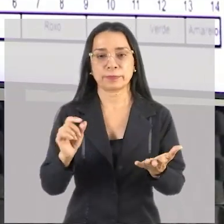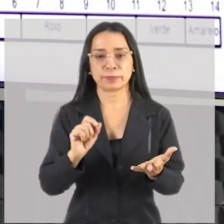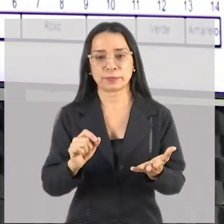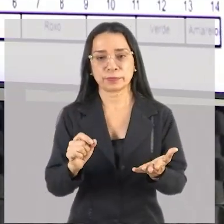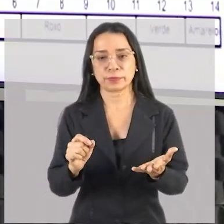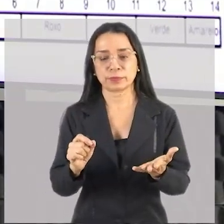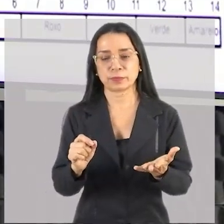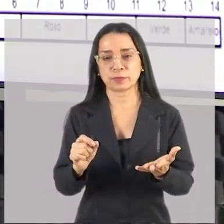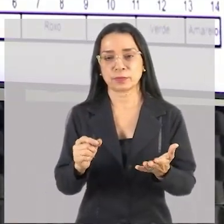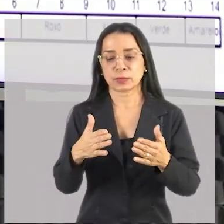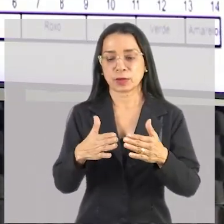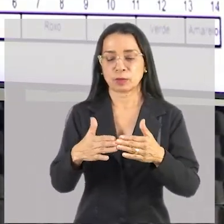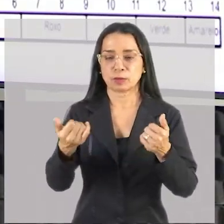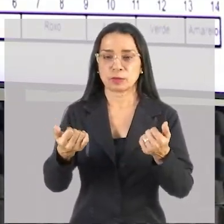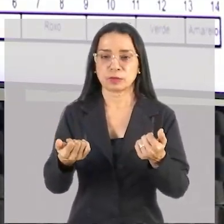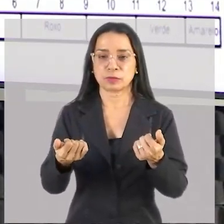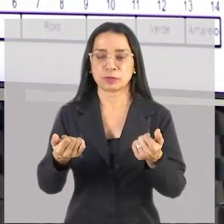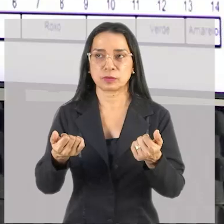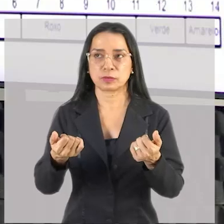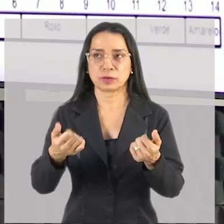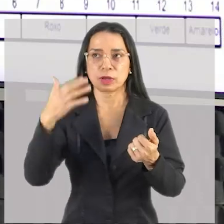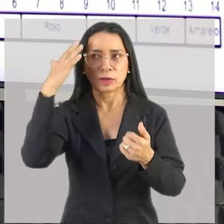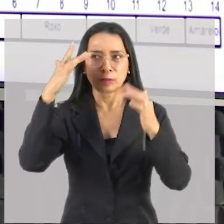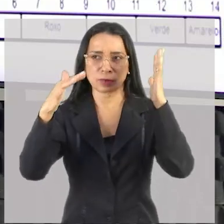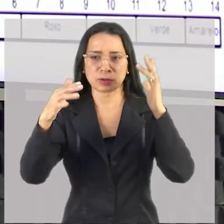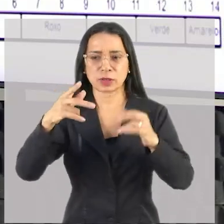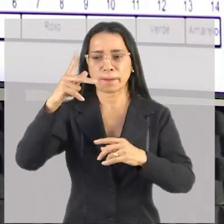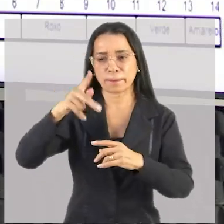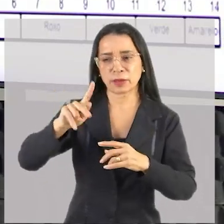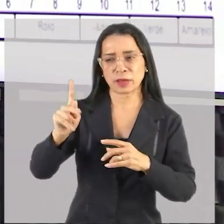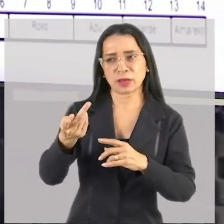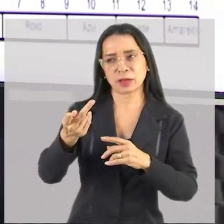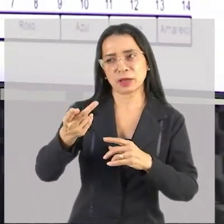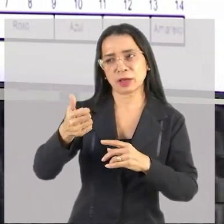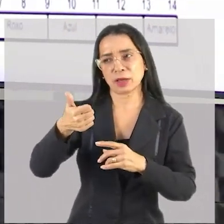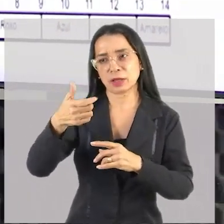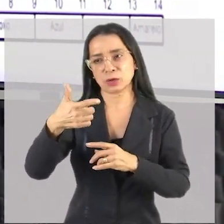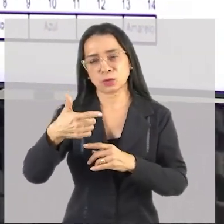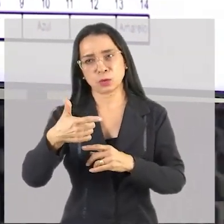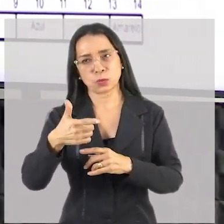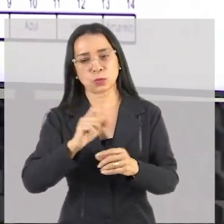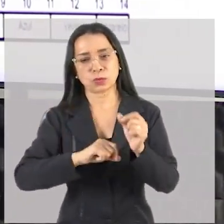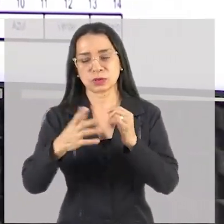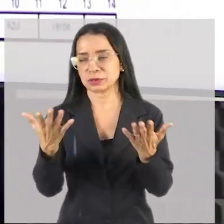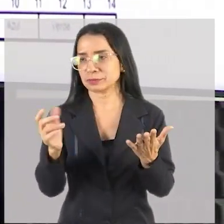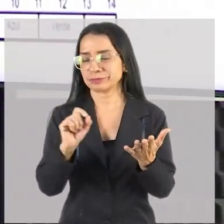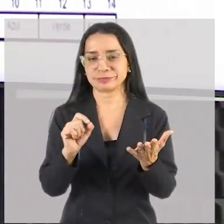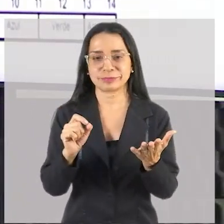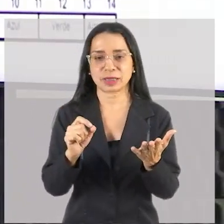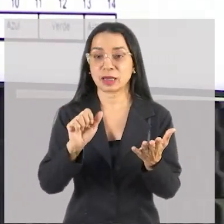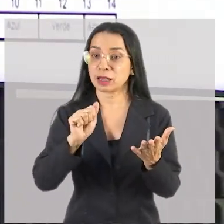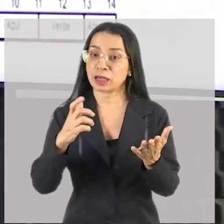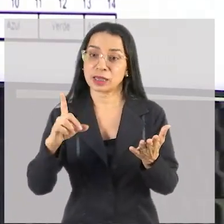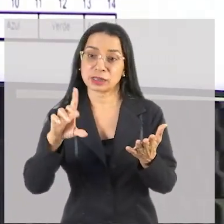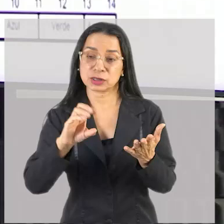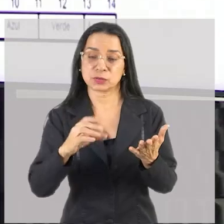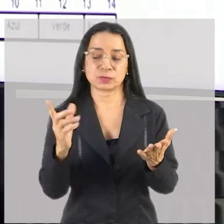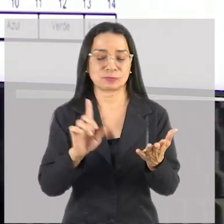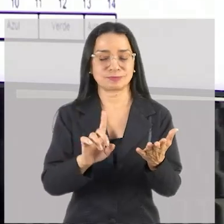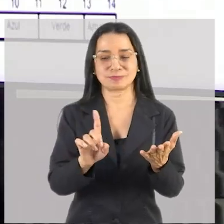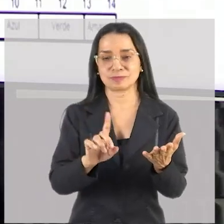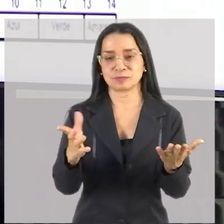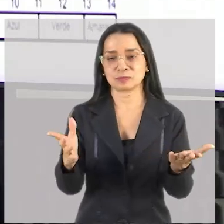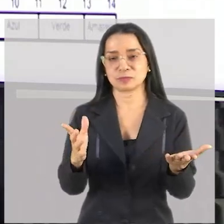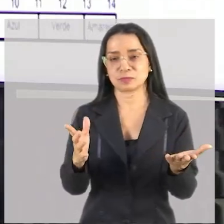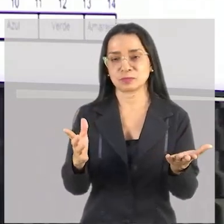Então, por favor, não vai imaginar que o pH 12, está muito ácido. Não faz isso não, pelo amor de Deus.